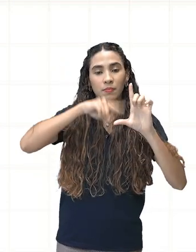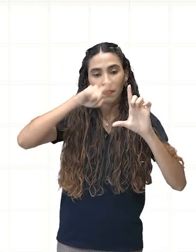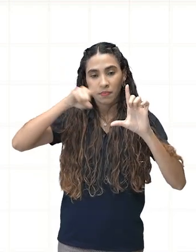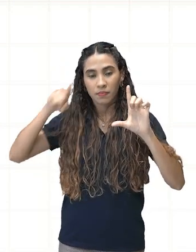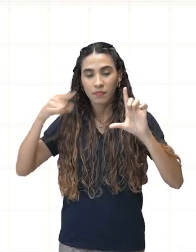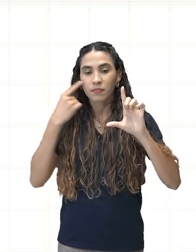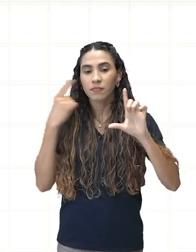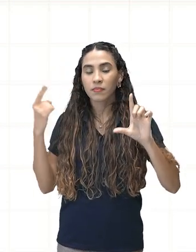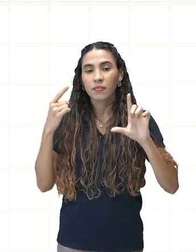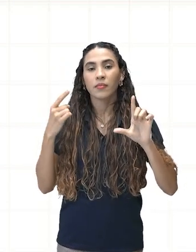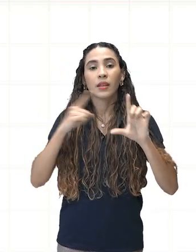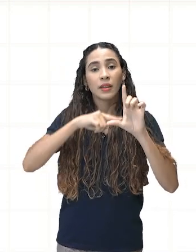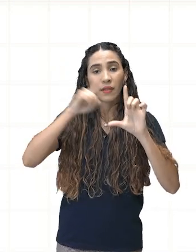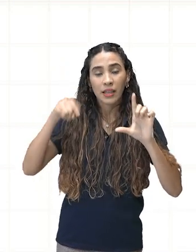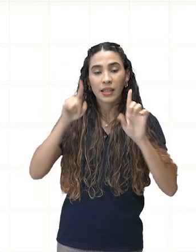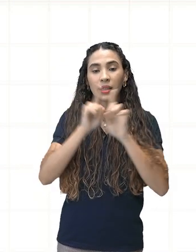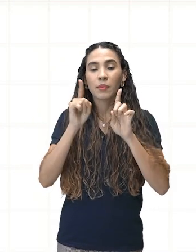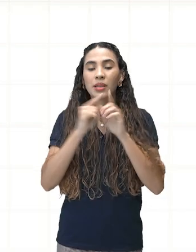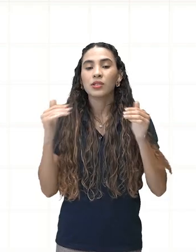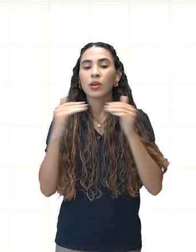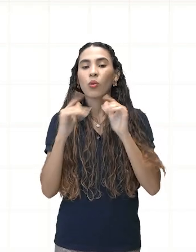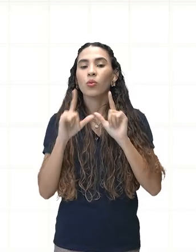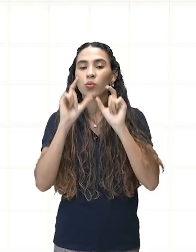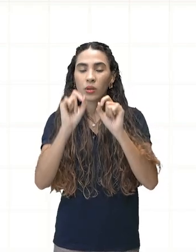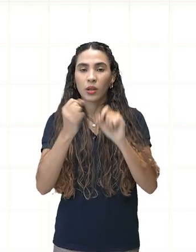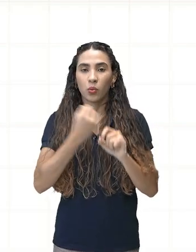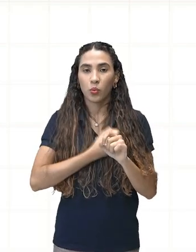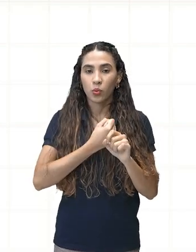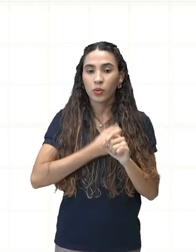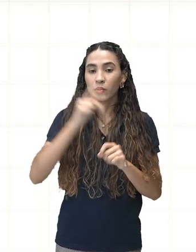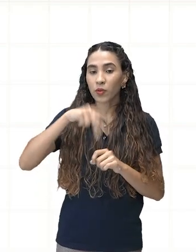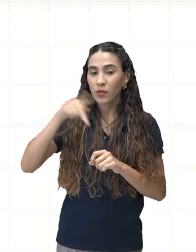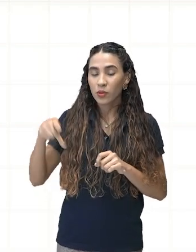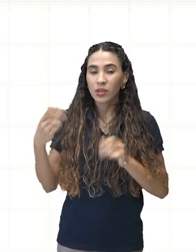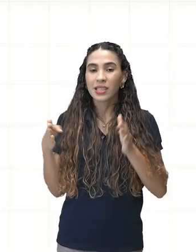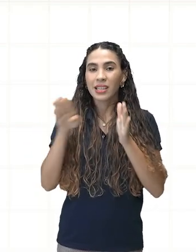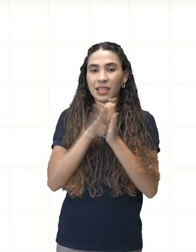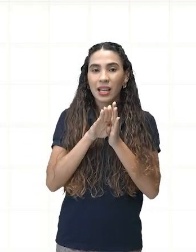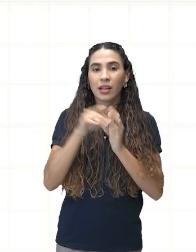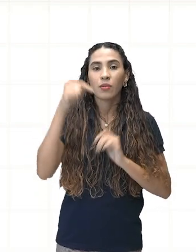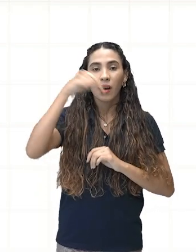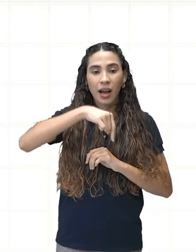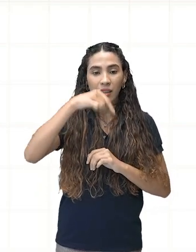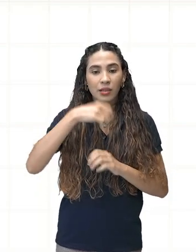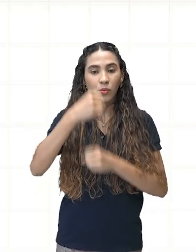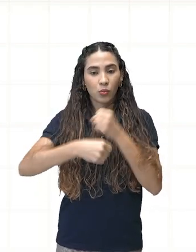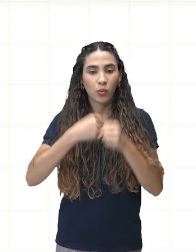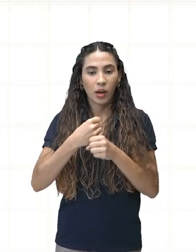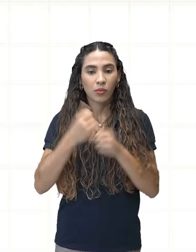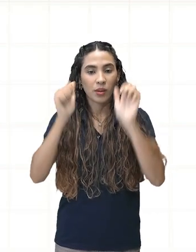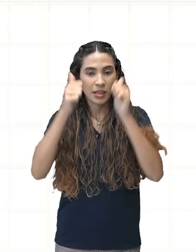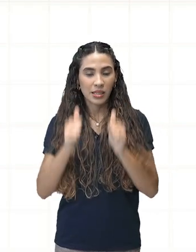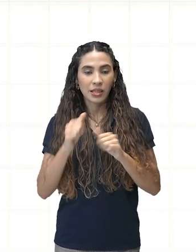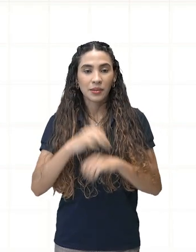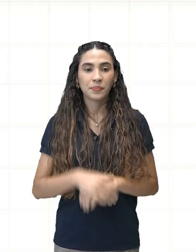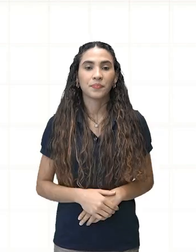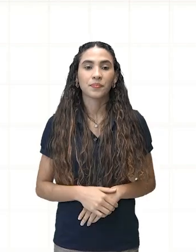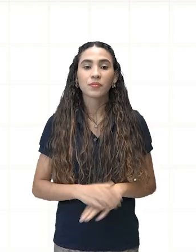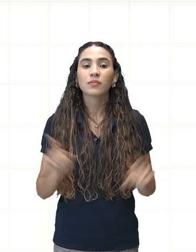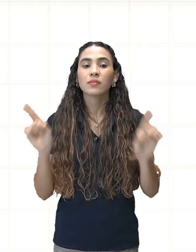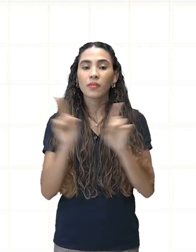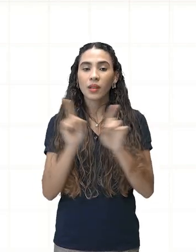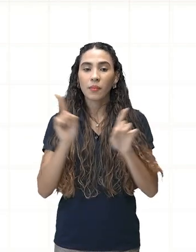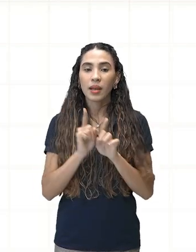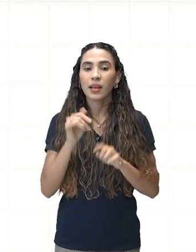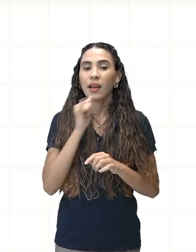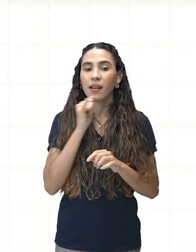quantitativo, certo? E ela varia, obviamente, de acordo com o número de professores que entraram no ano que nós estamos analisando. Temos também o gráfico